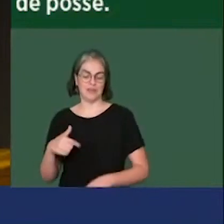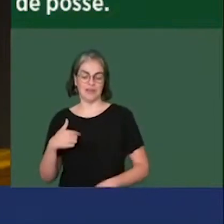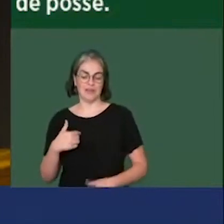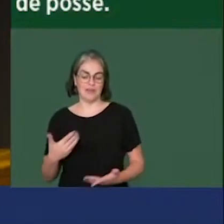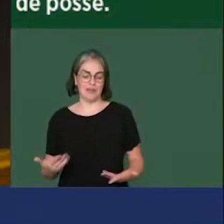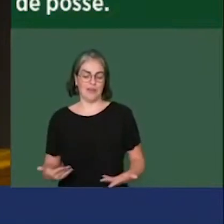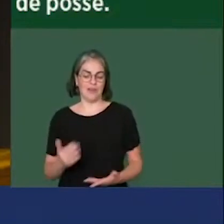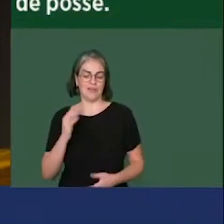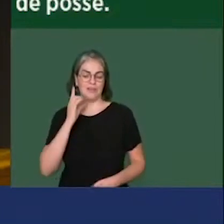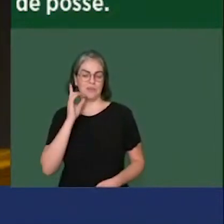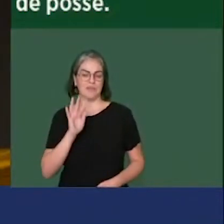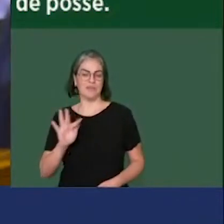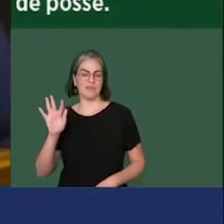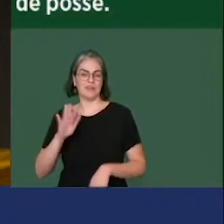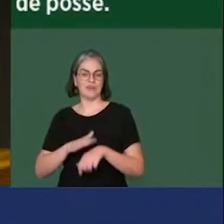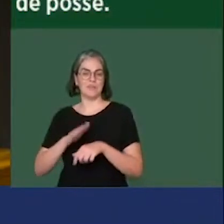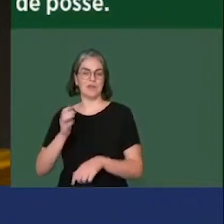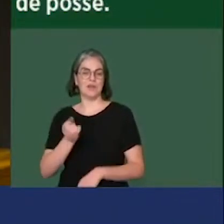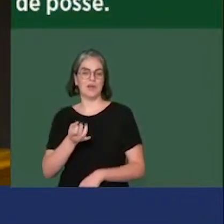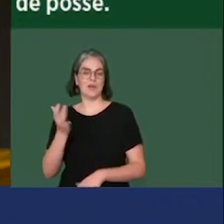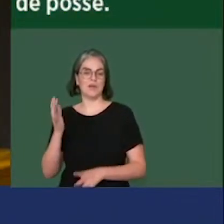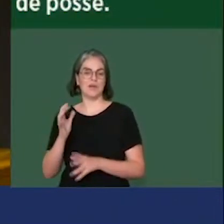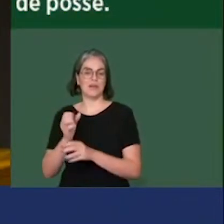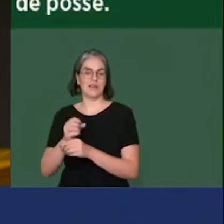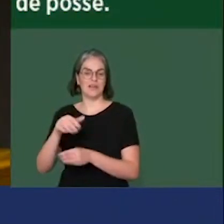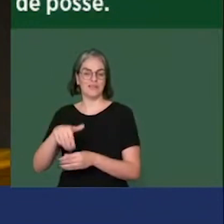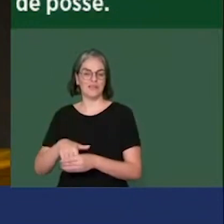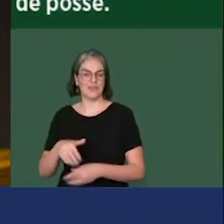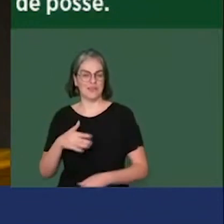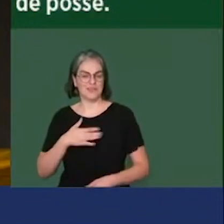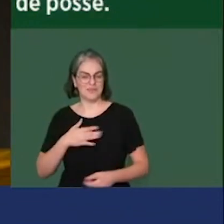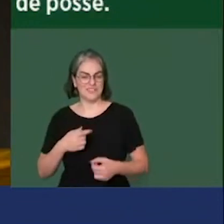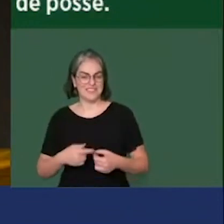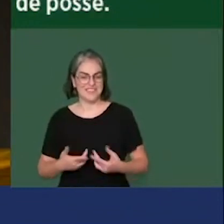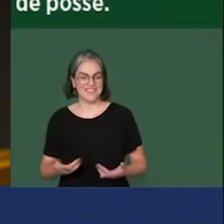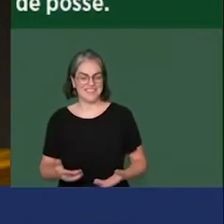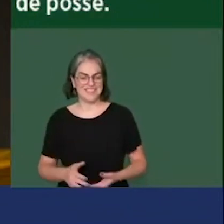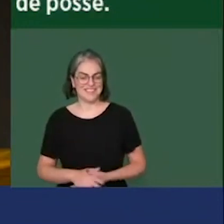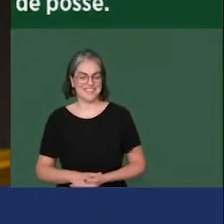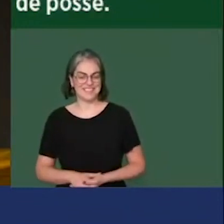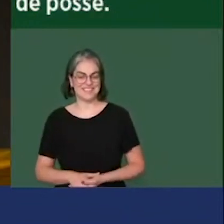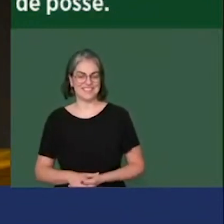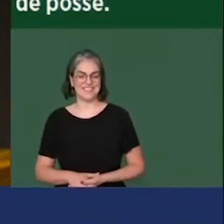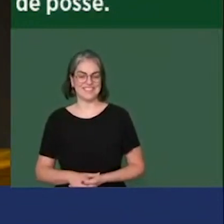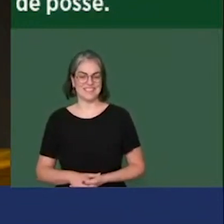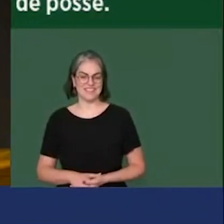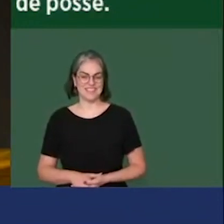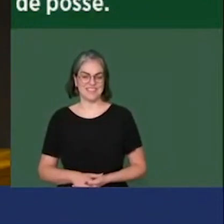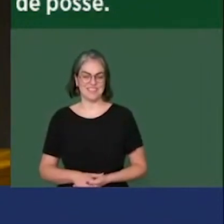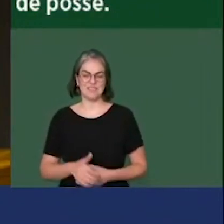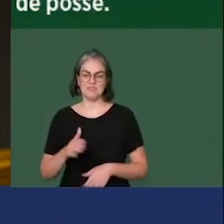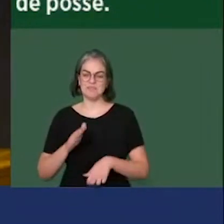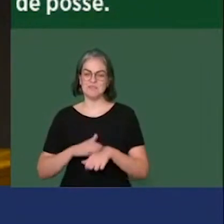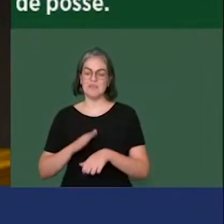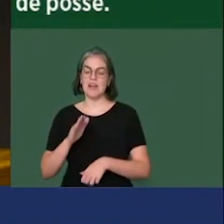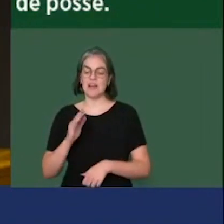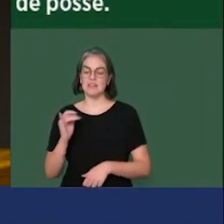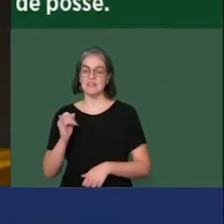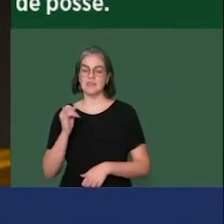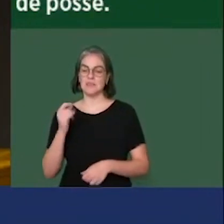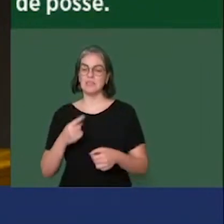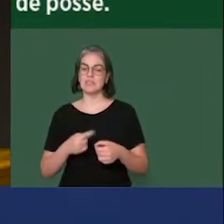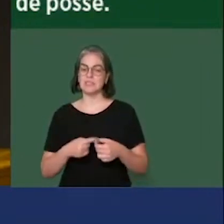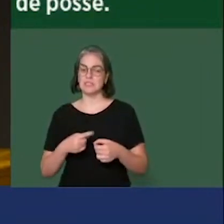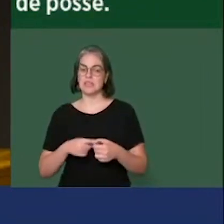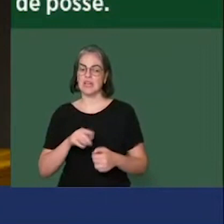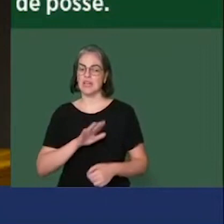da história da minha cidade, Passo Fundo, que é a maior e a mais importante cidade da metade norte do